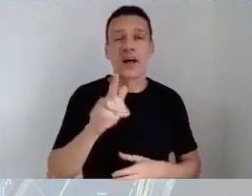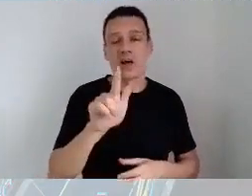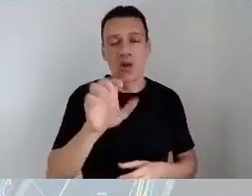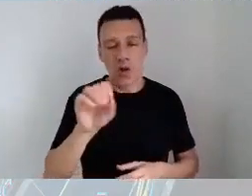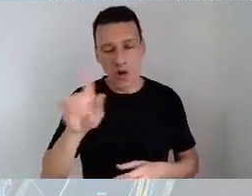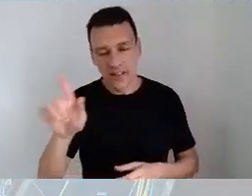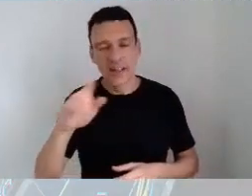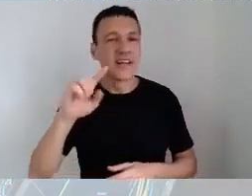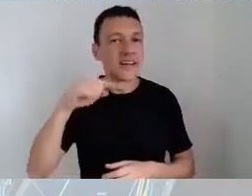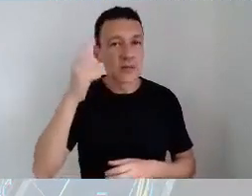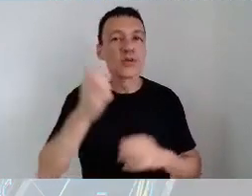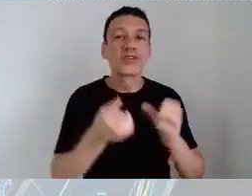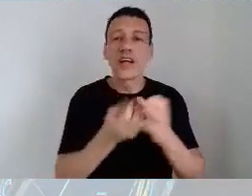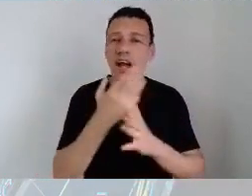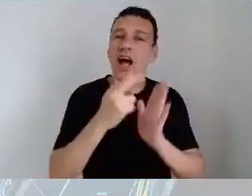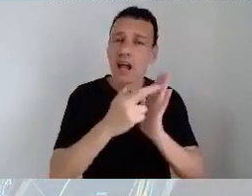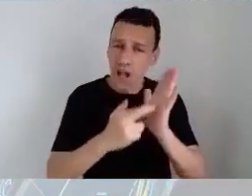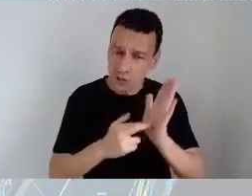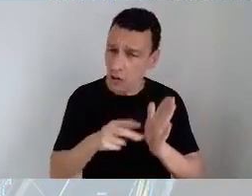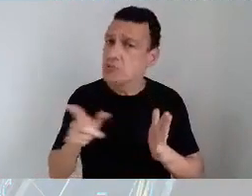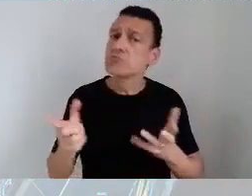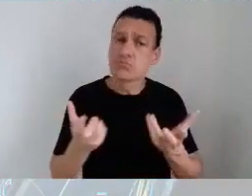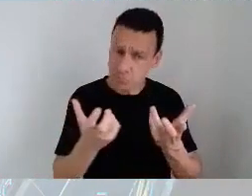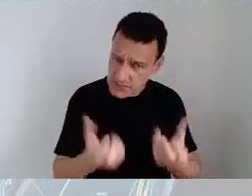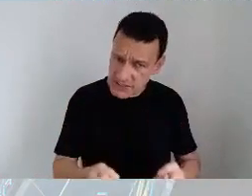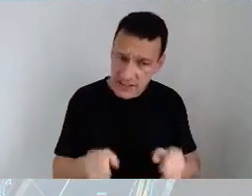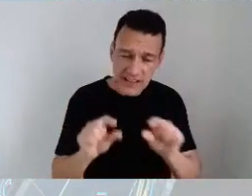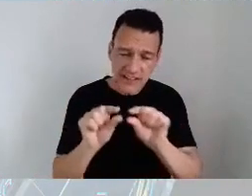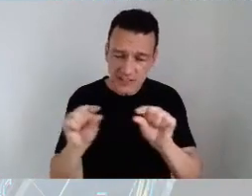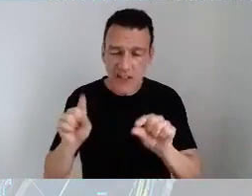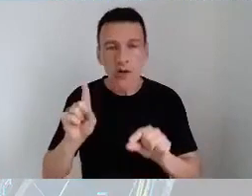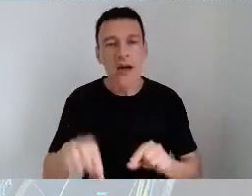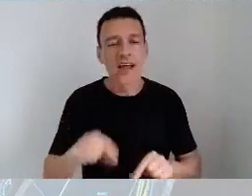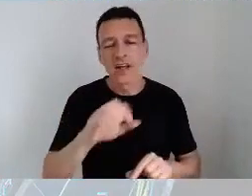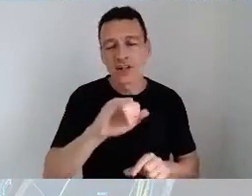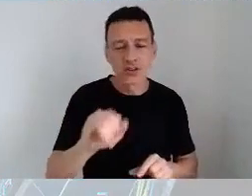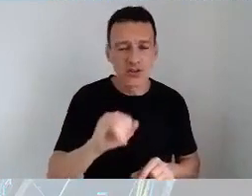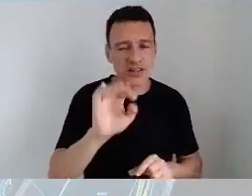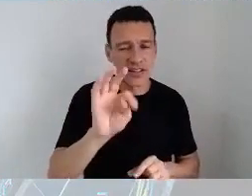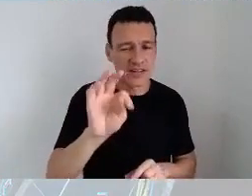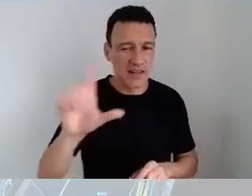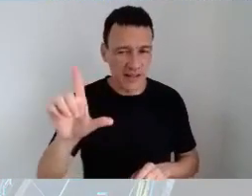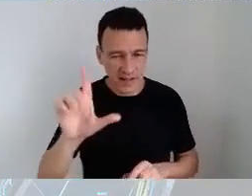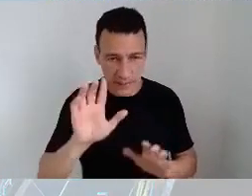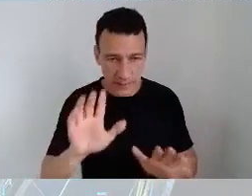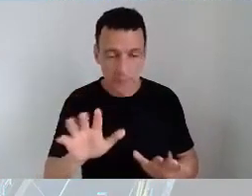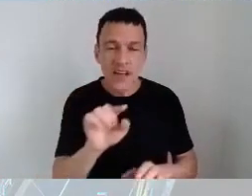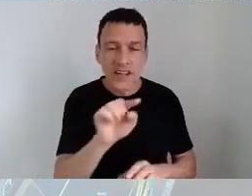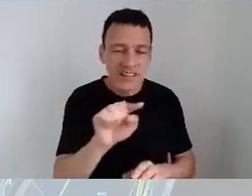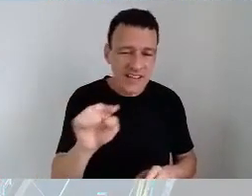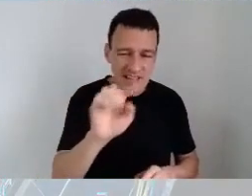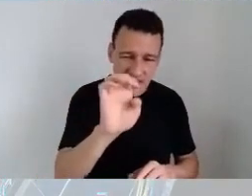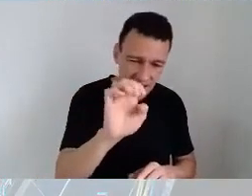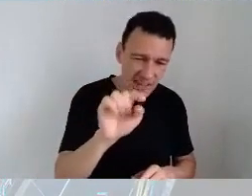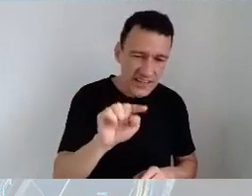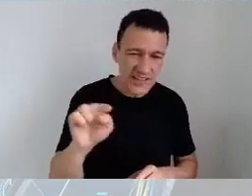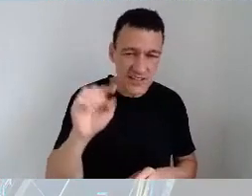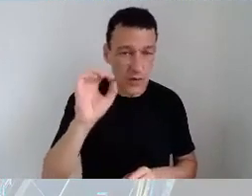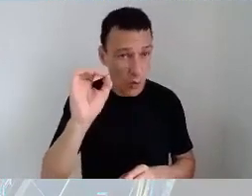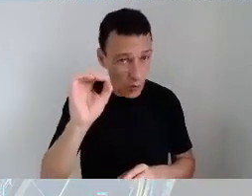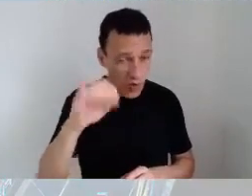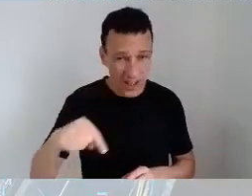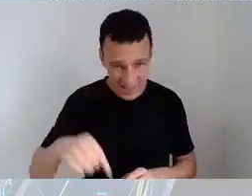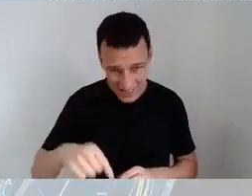também gera, e a extensão é JTL. E o traço E e traço O aqui do comando é para falar, eu quero gerar